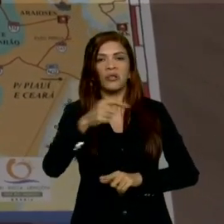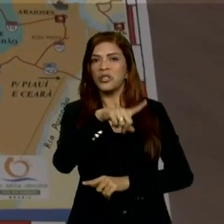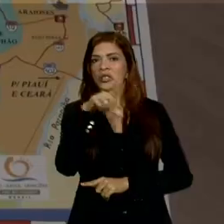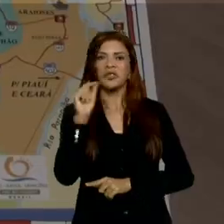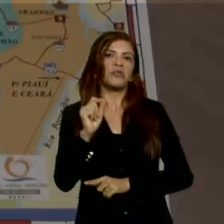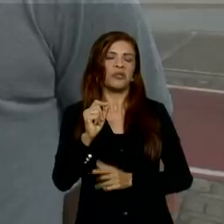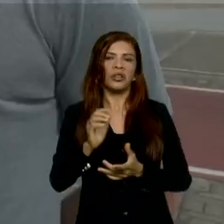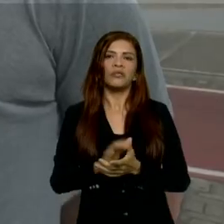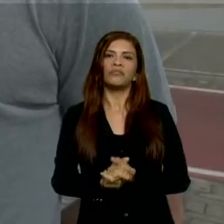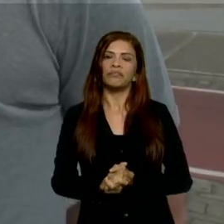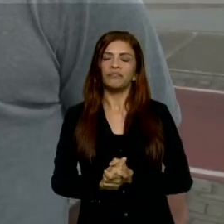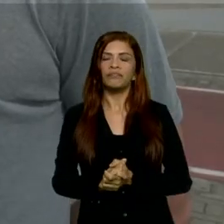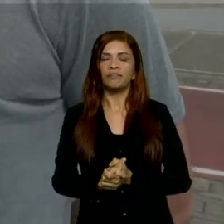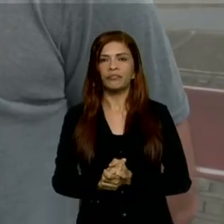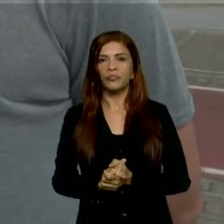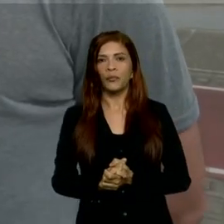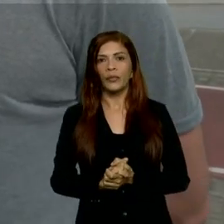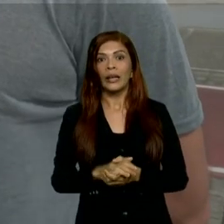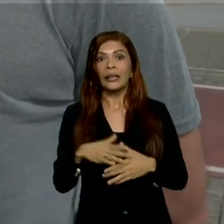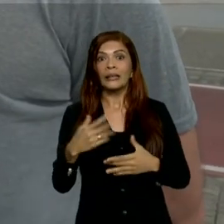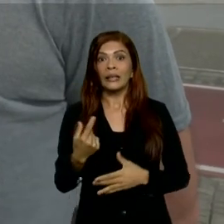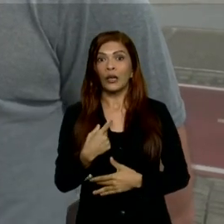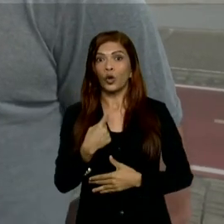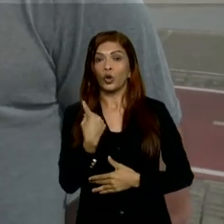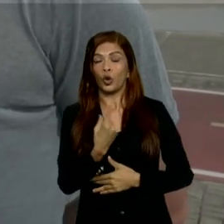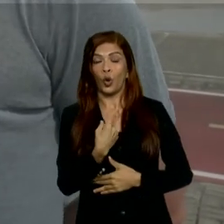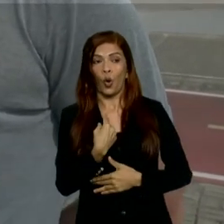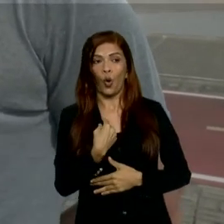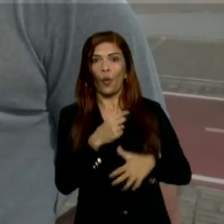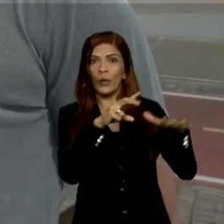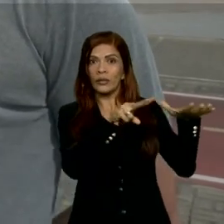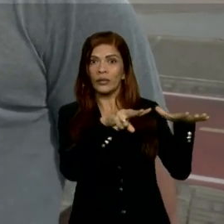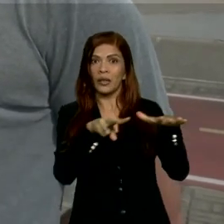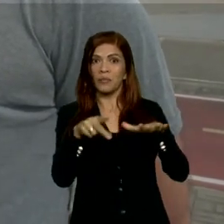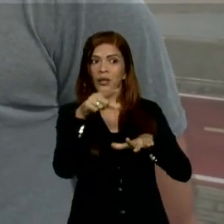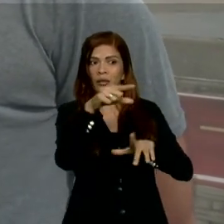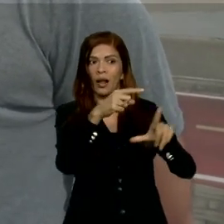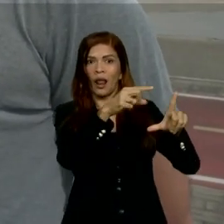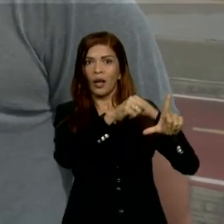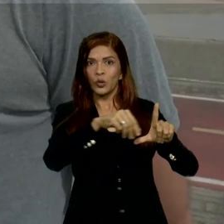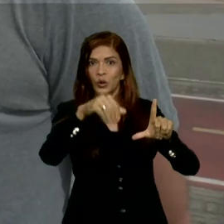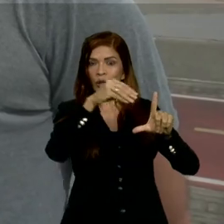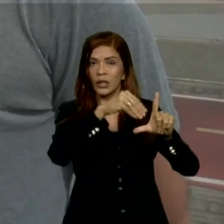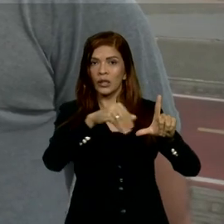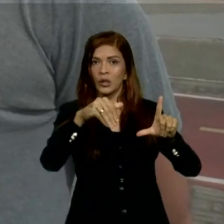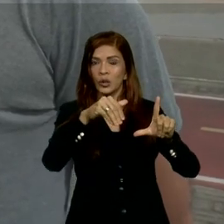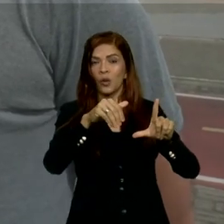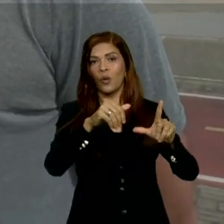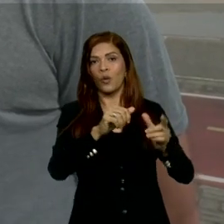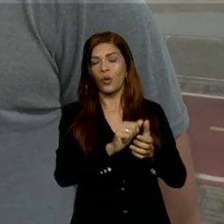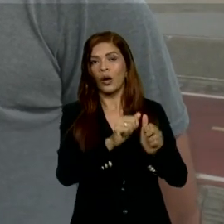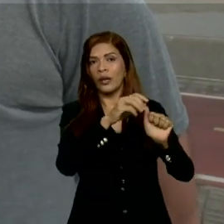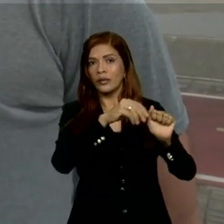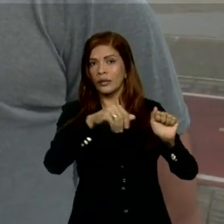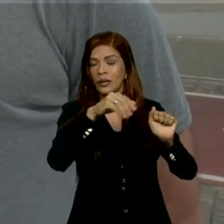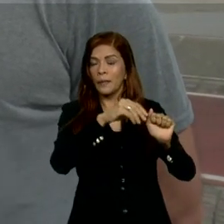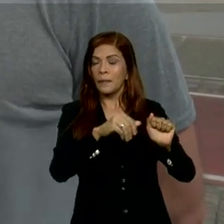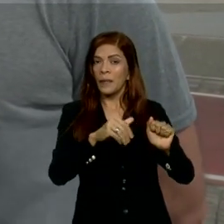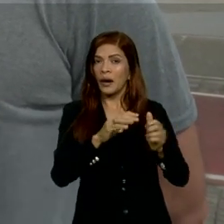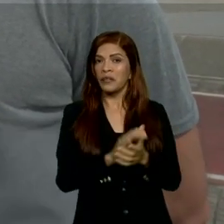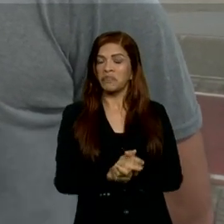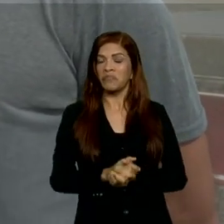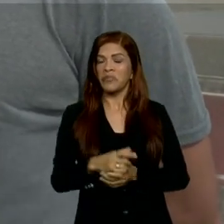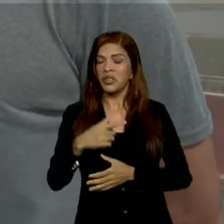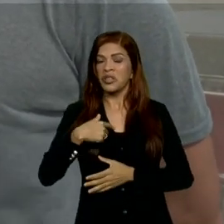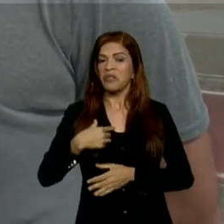poderia ser feita a gente passou quase uma semana agora nos lençóis ah em atins em Santo Amaro e posso afirmar